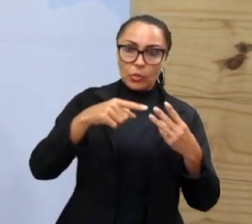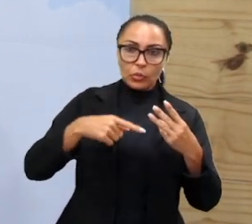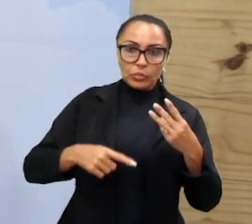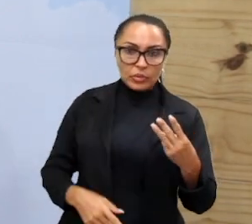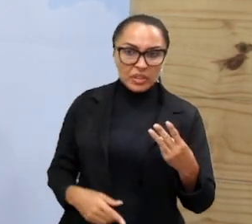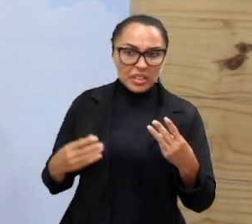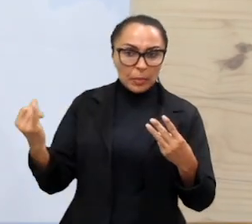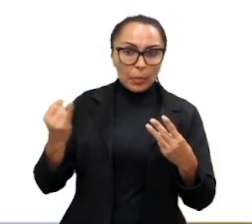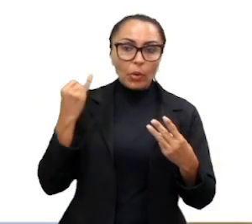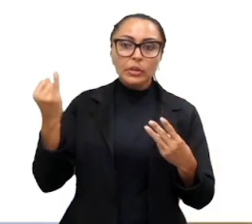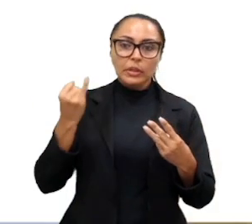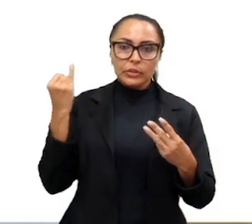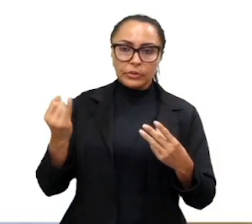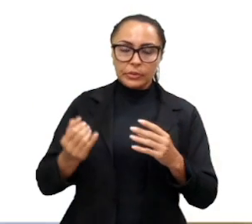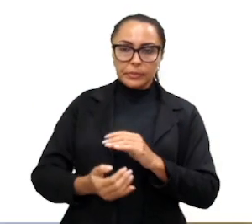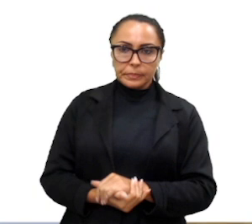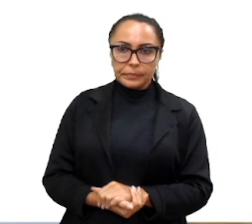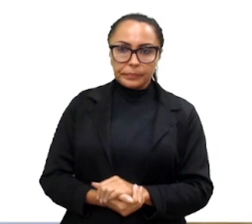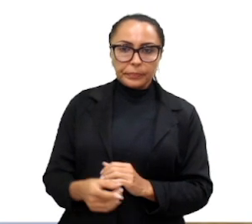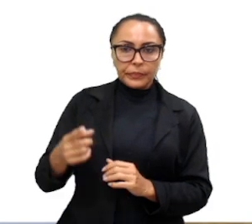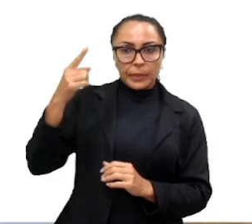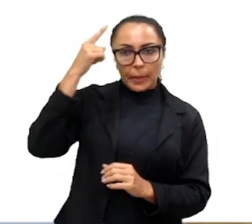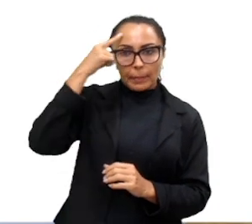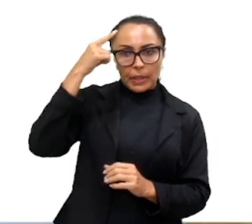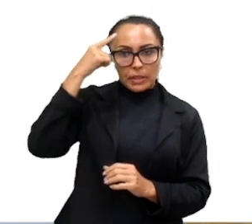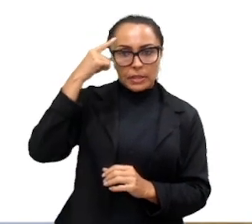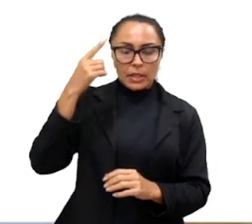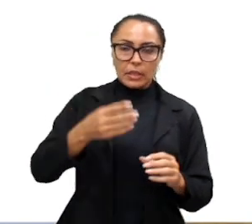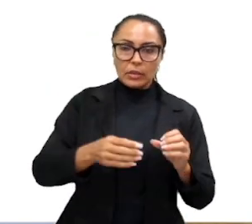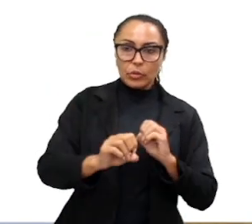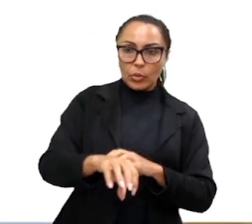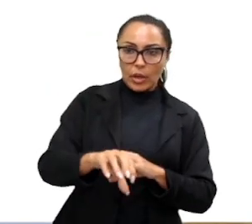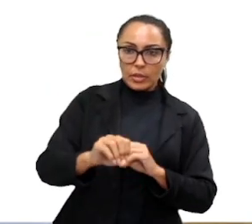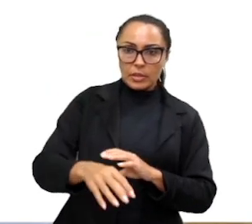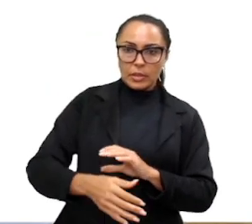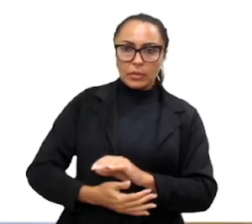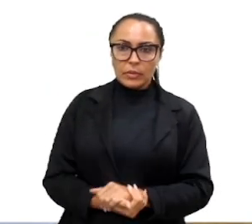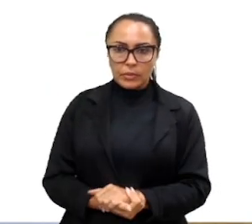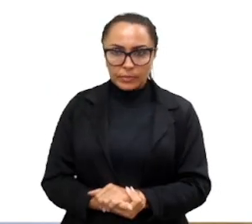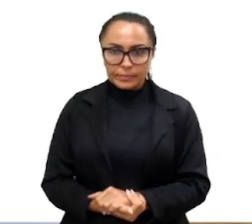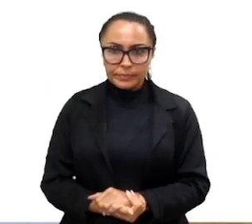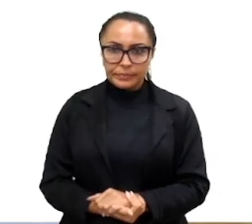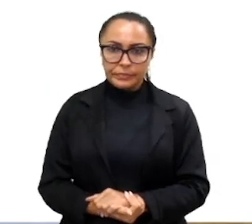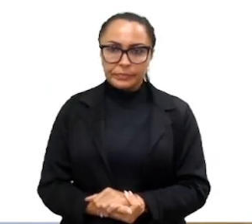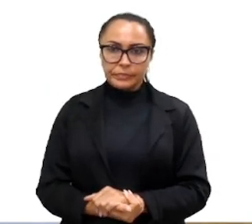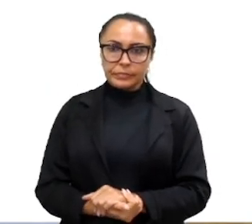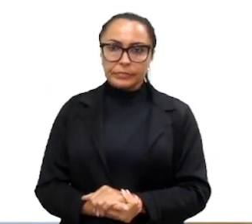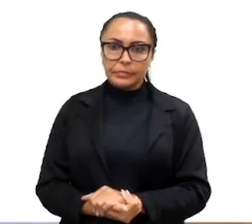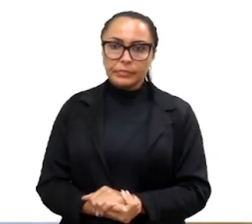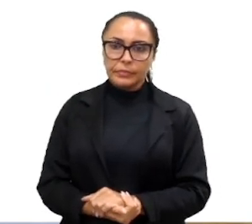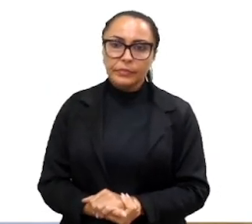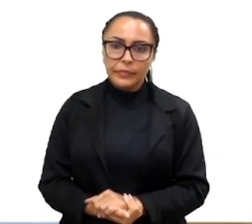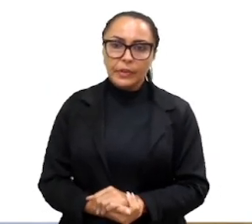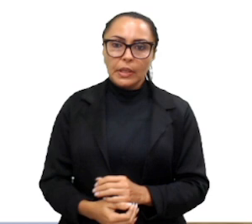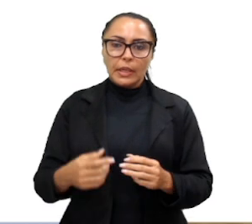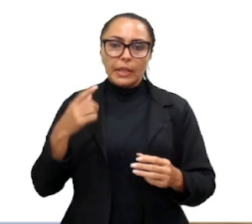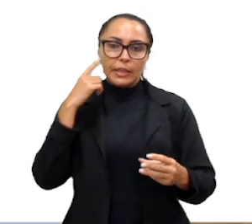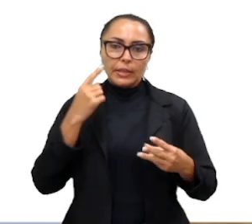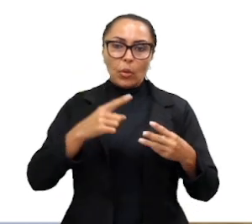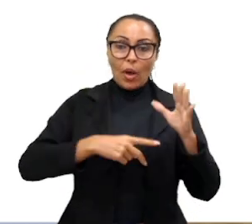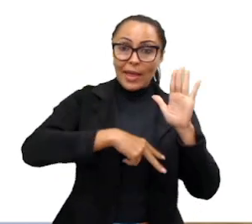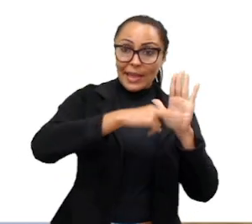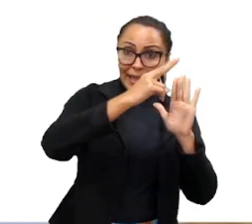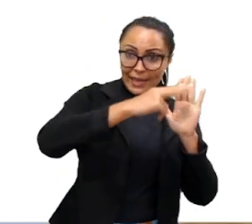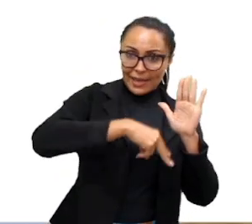bastante significativos para pensar a educação midiática. Ler criticamente é um dos pontos mais significativos